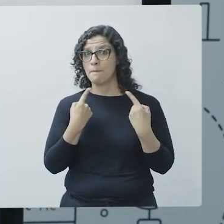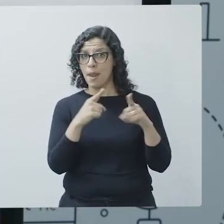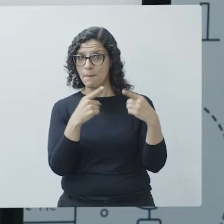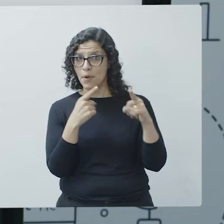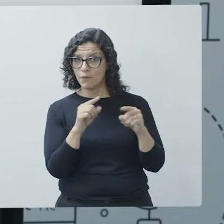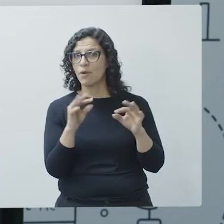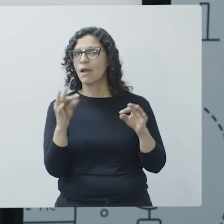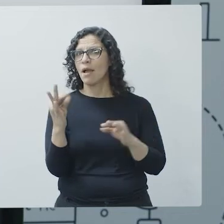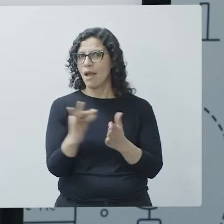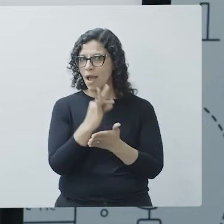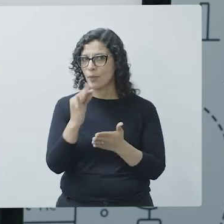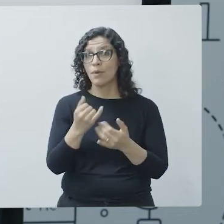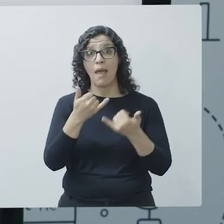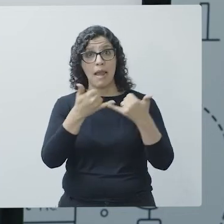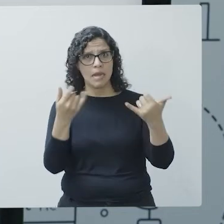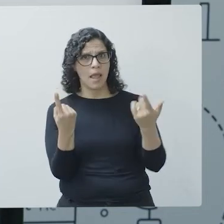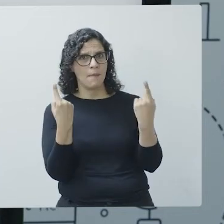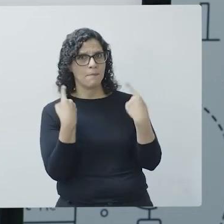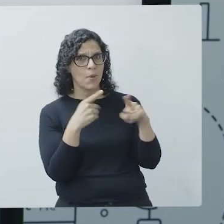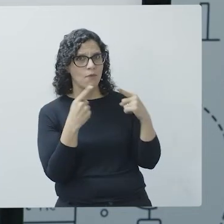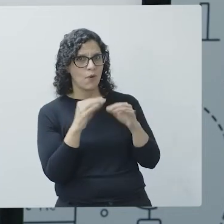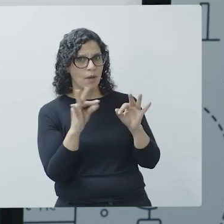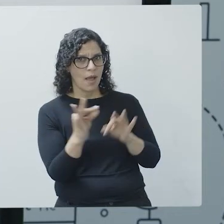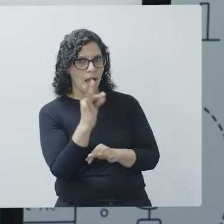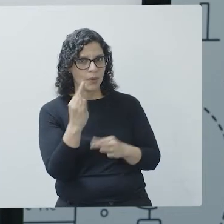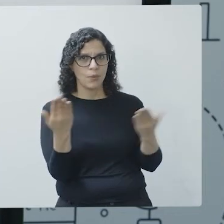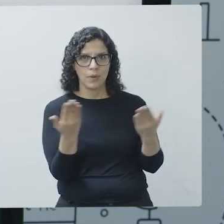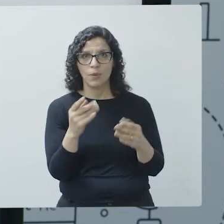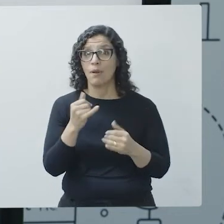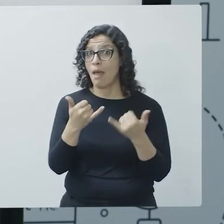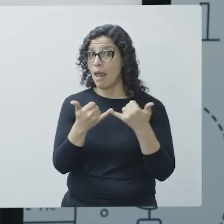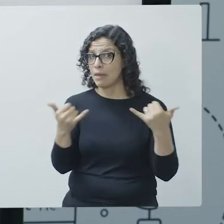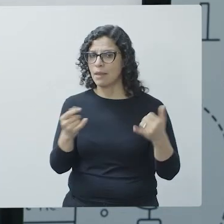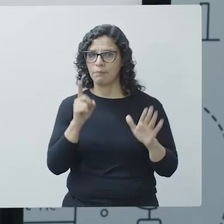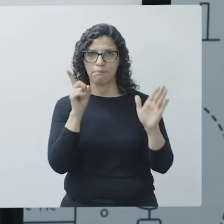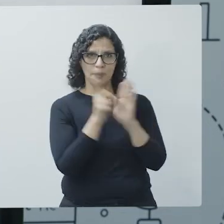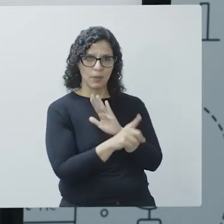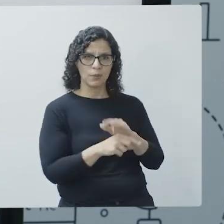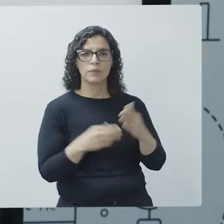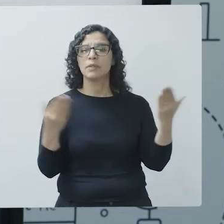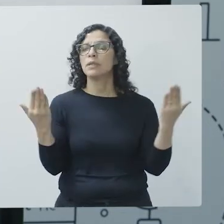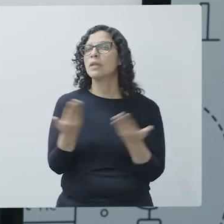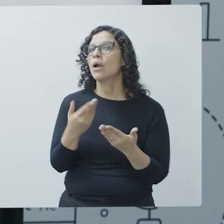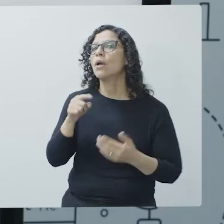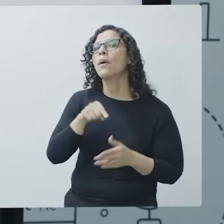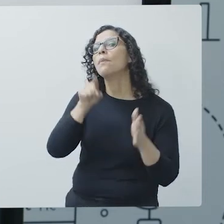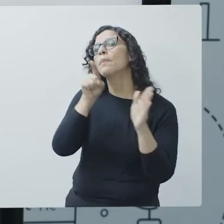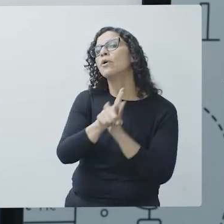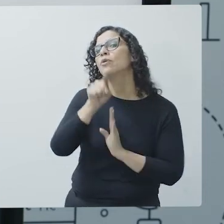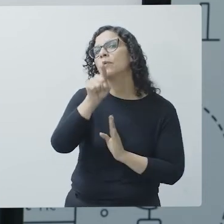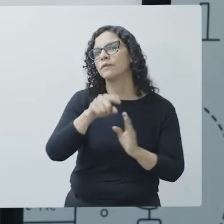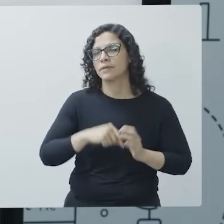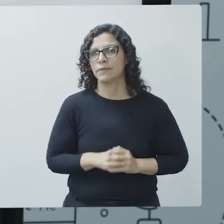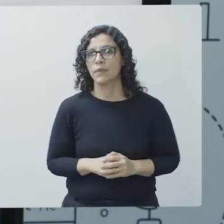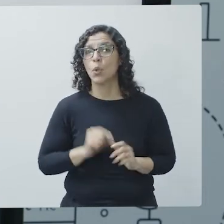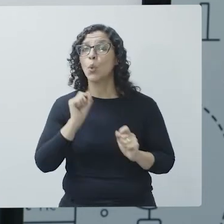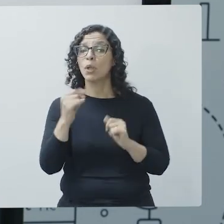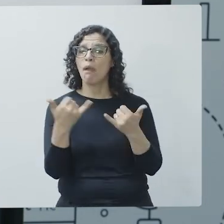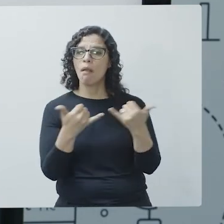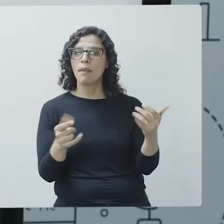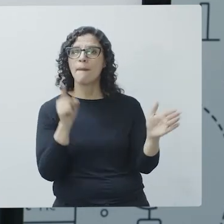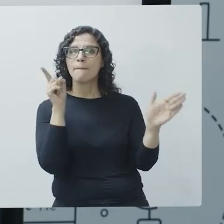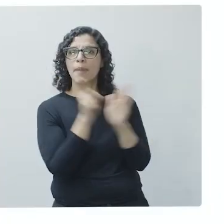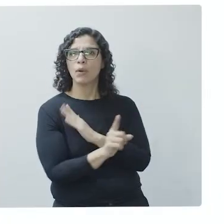provocar a agulha. Então, a pergunta quem vai fazer é a linha. E agora eu pergunto para vocês: o que a